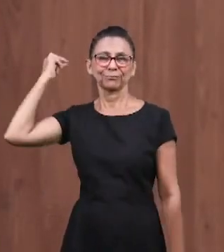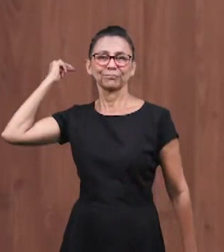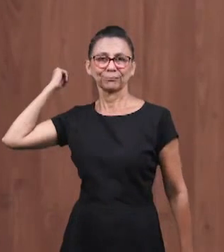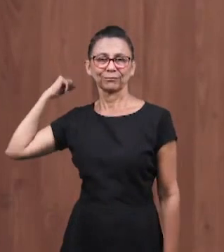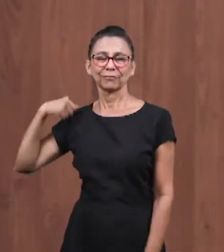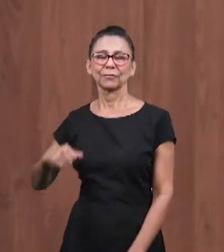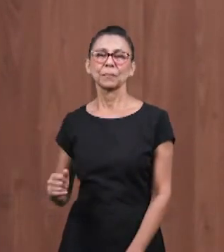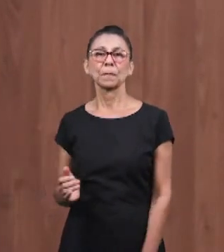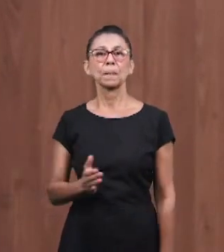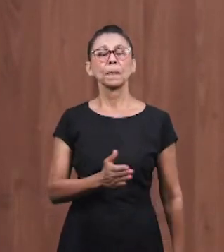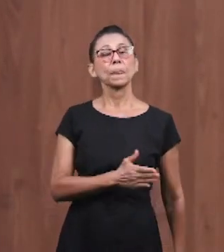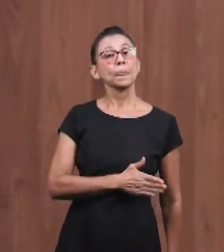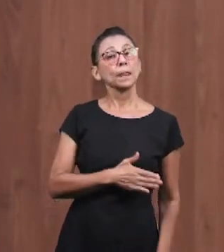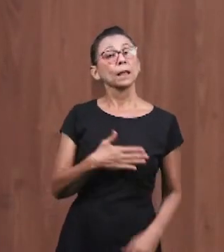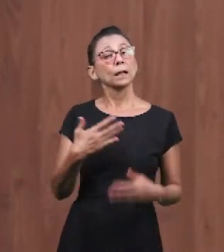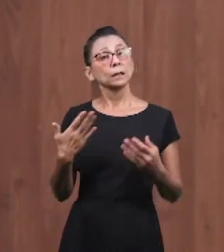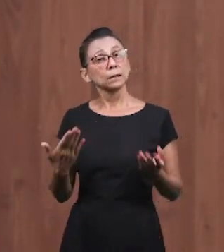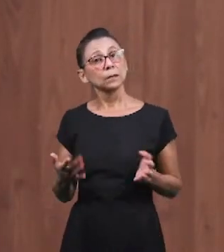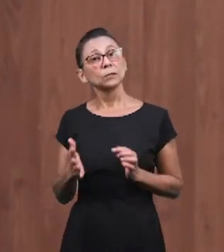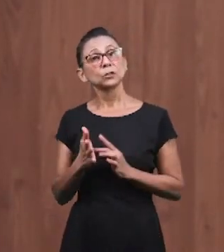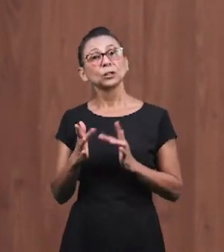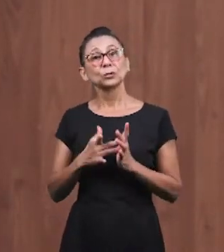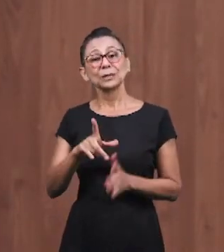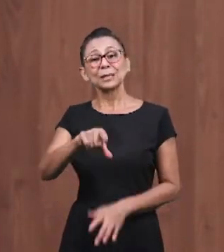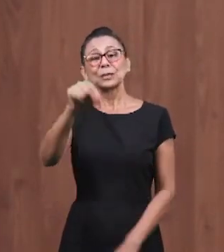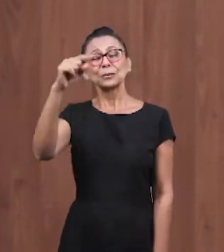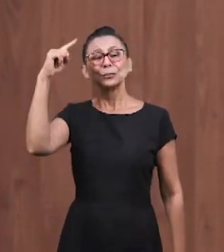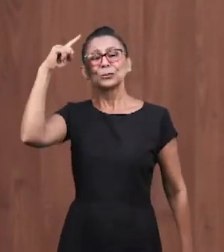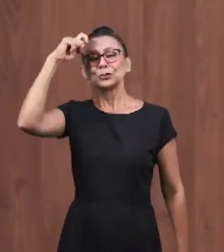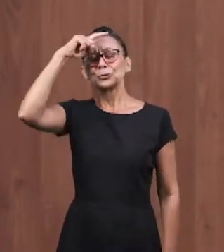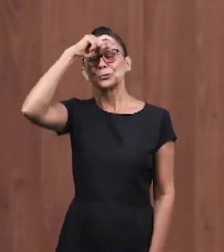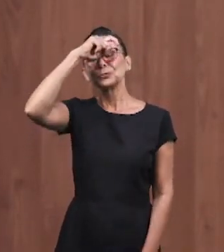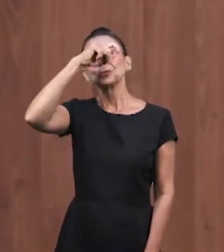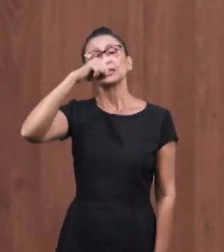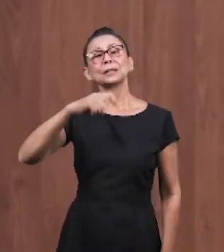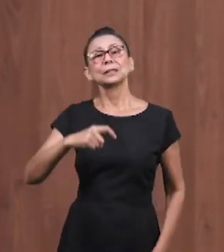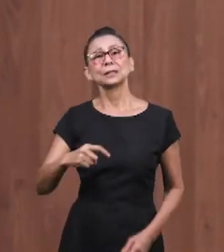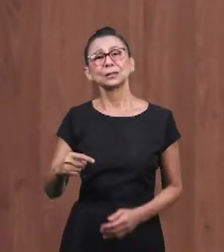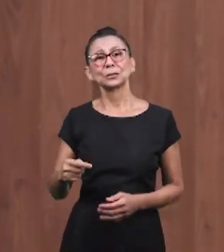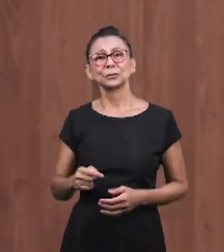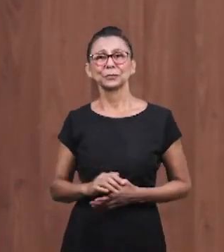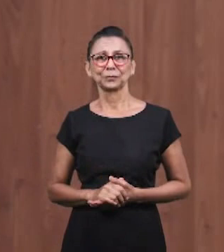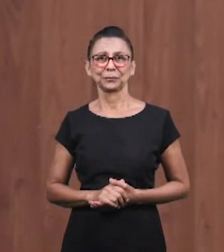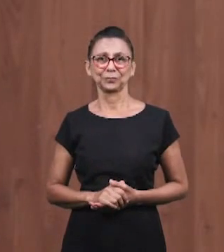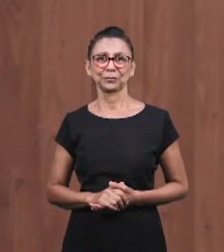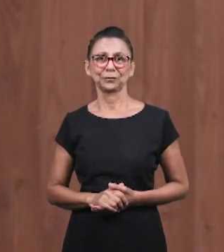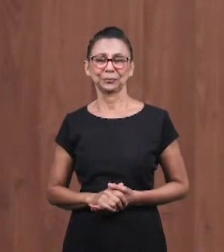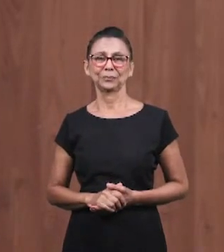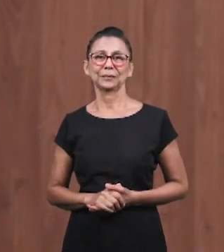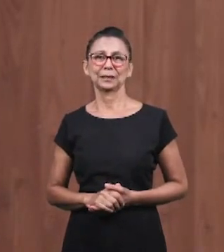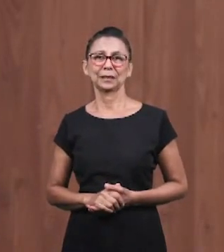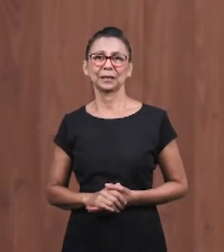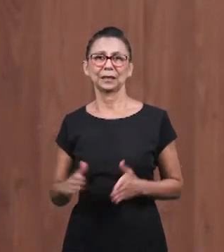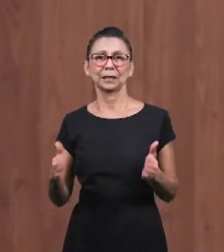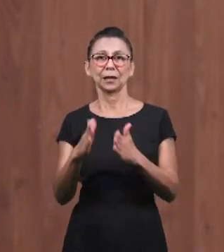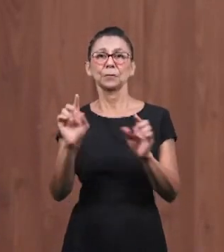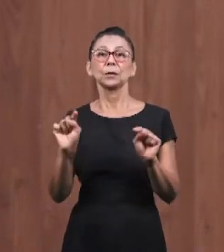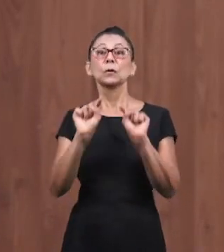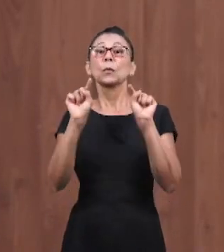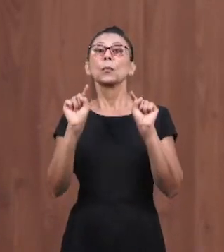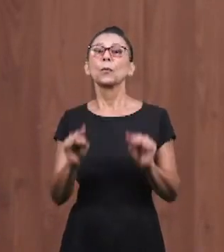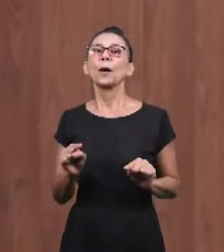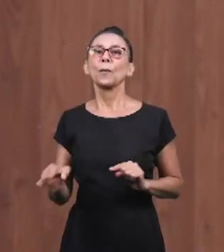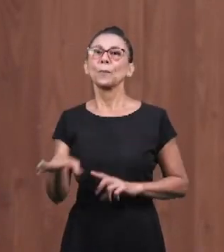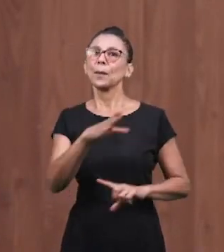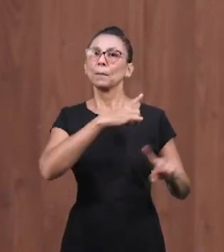bem que o Senhor Jesus também escolheu o caminho mais difícil para poder ir até a cruz, para ali encontrar-se